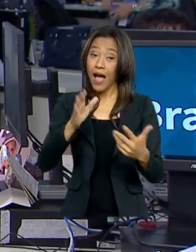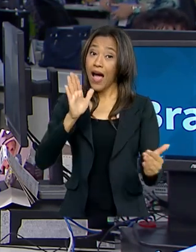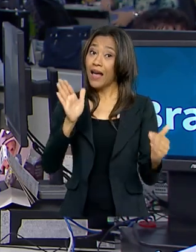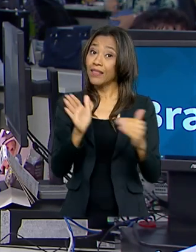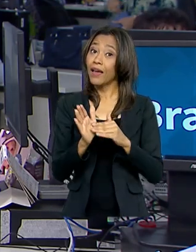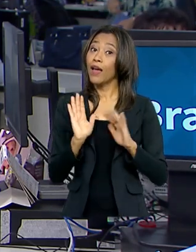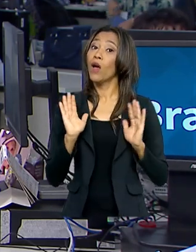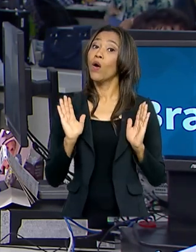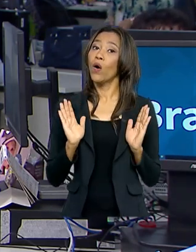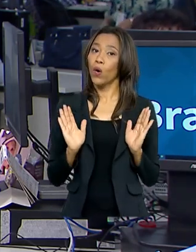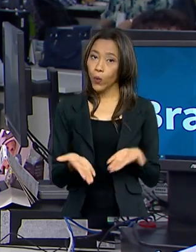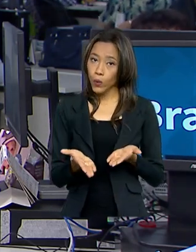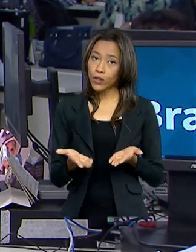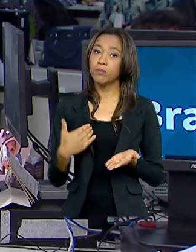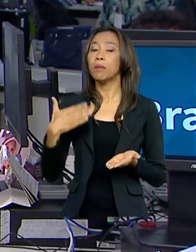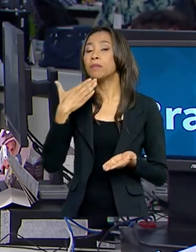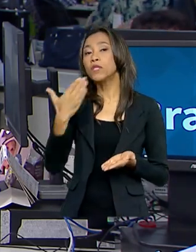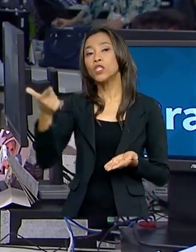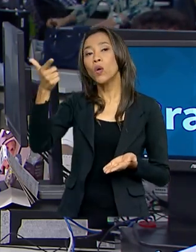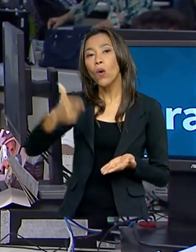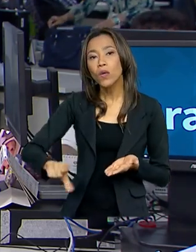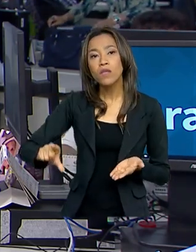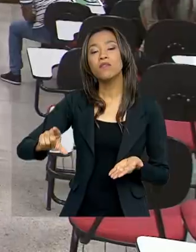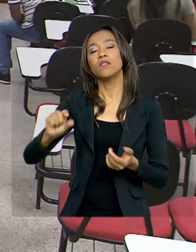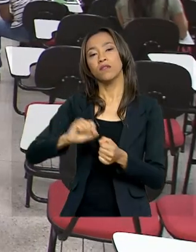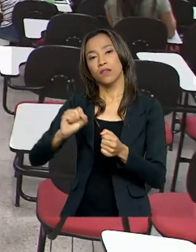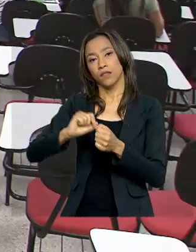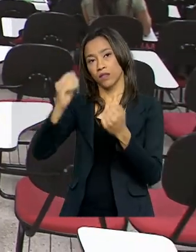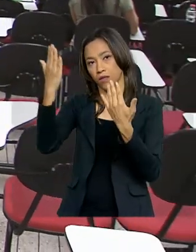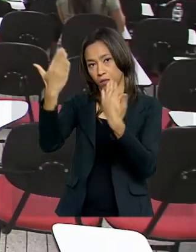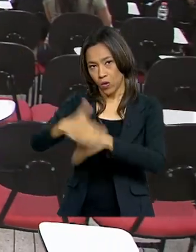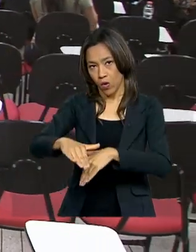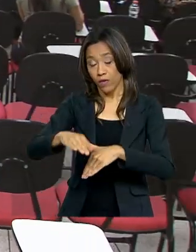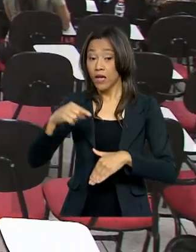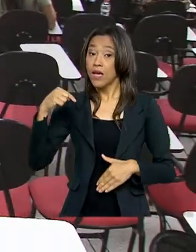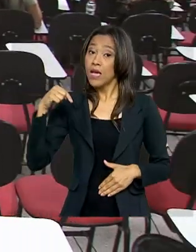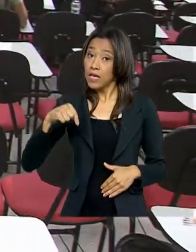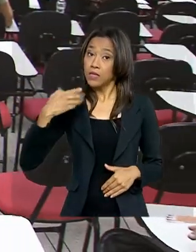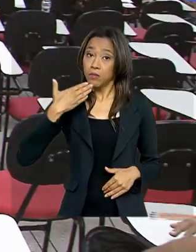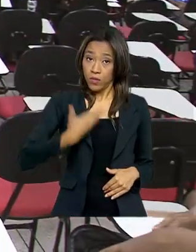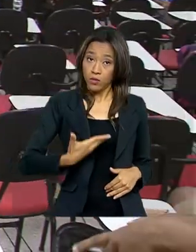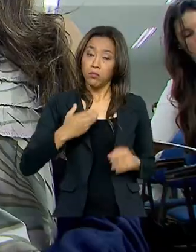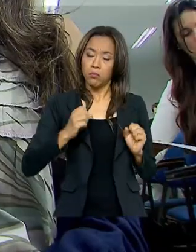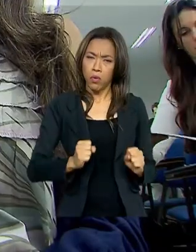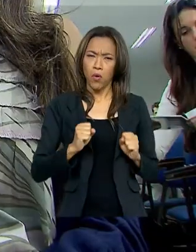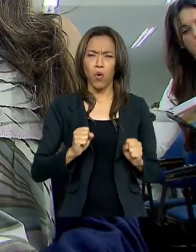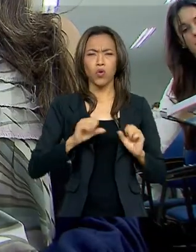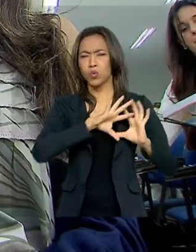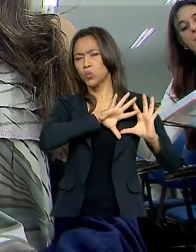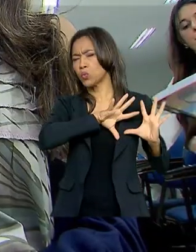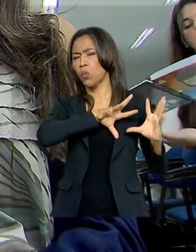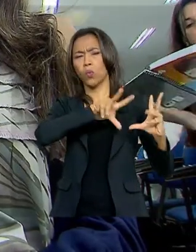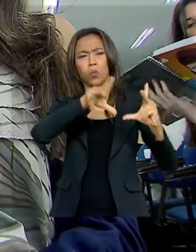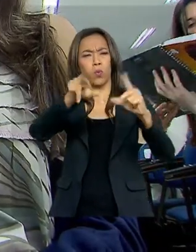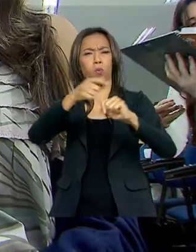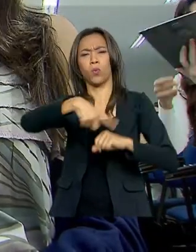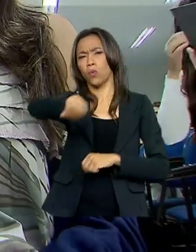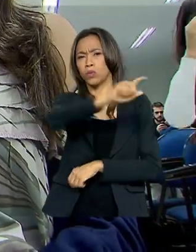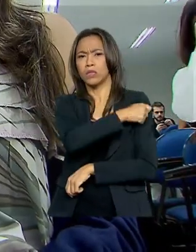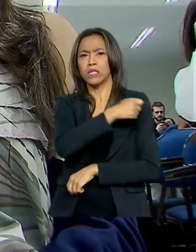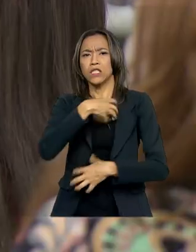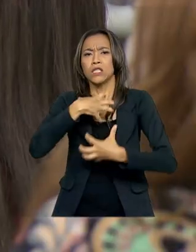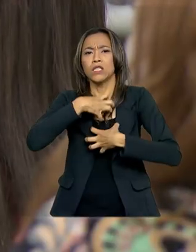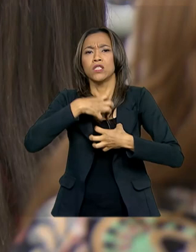pedir a reaplicação das provas segundo o inep essa solicitação pode ser feita por todos os estudantes que se sentiram